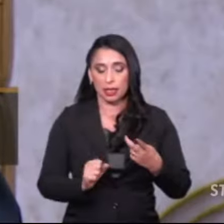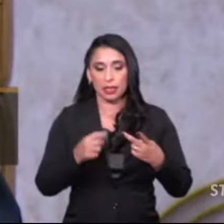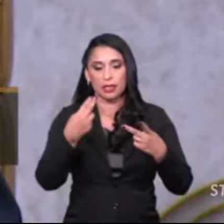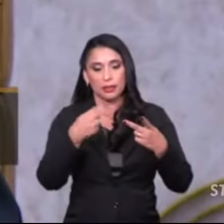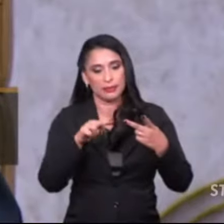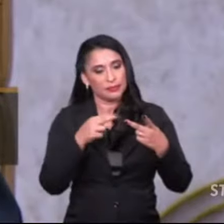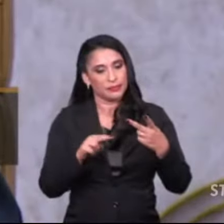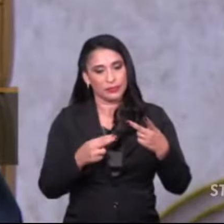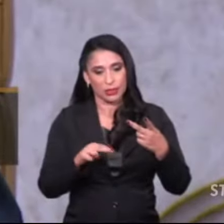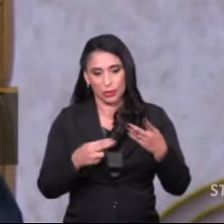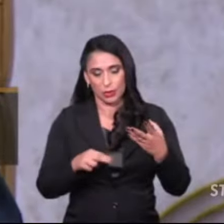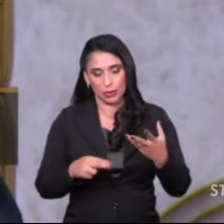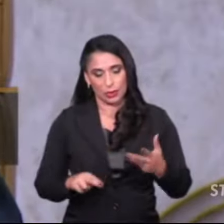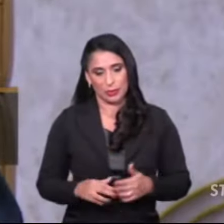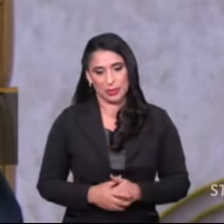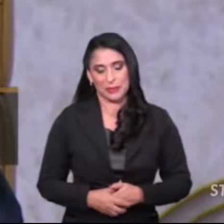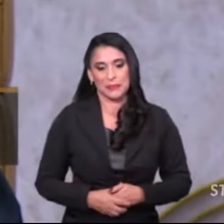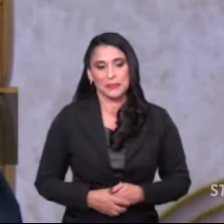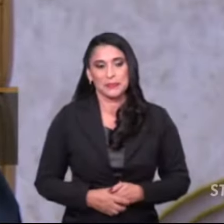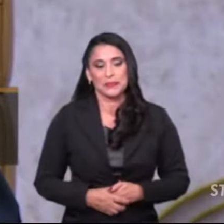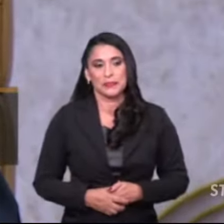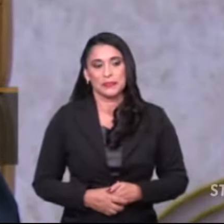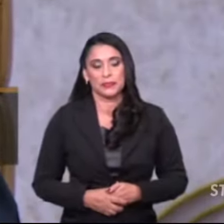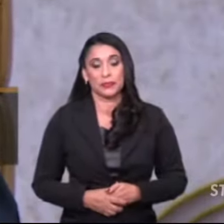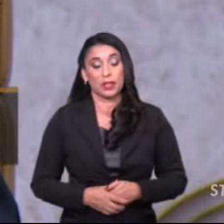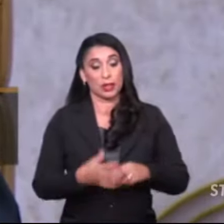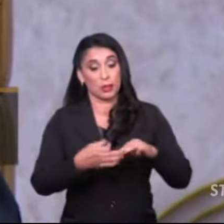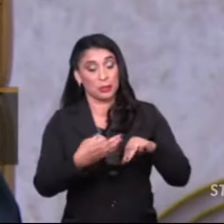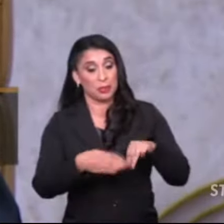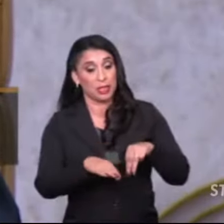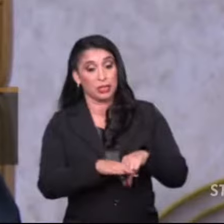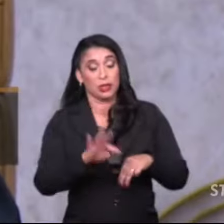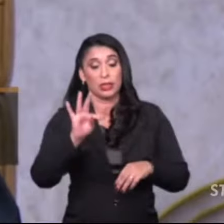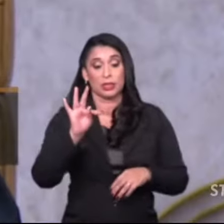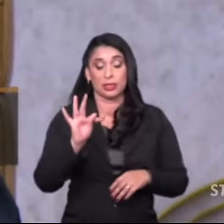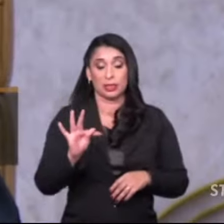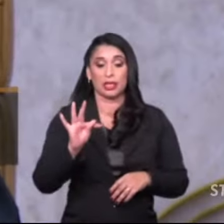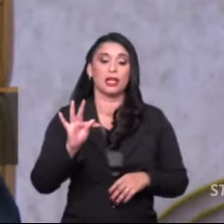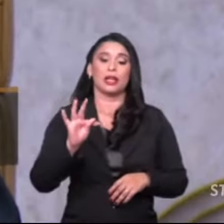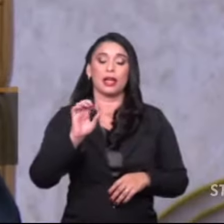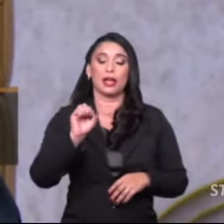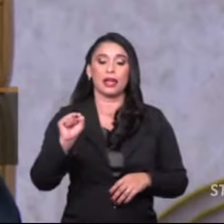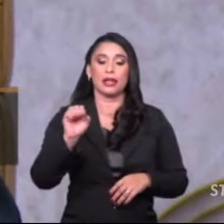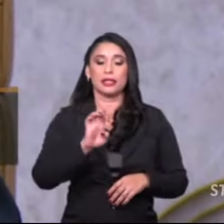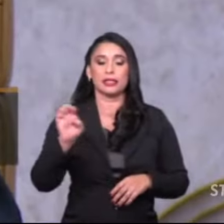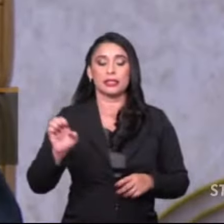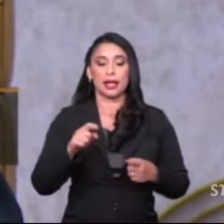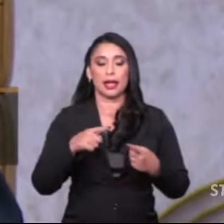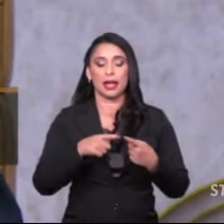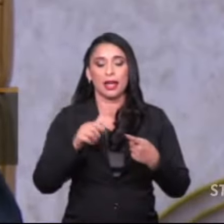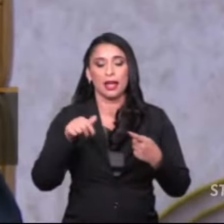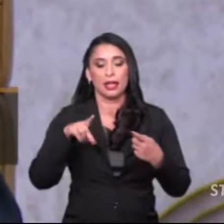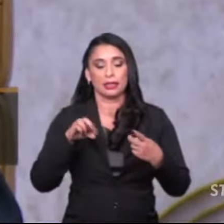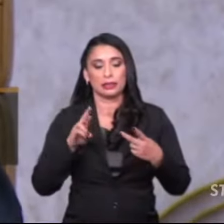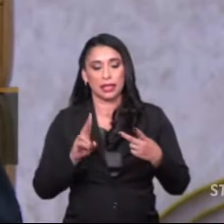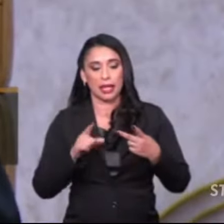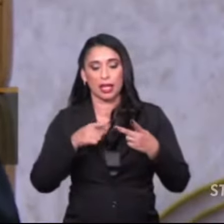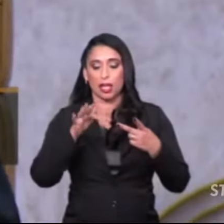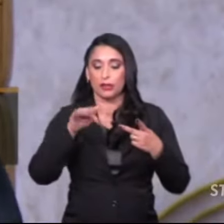Luiz Fernando Bandeira de Melo. E os ministros do Tribunal Superior Eleitoral, André Ramos Tavares, Floriano